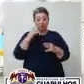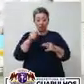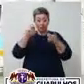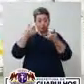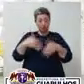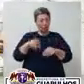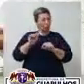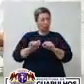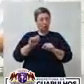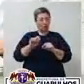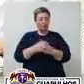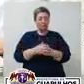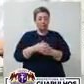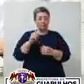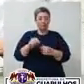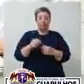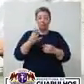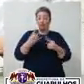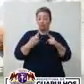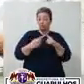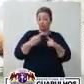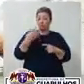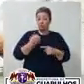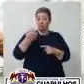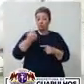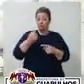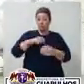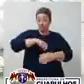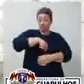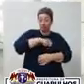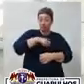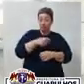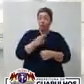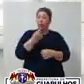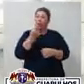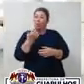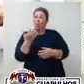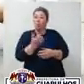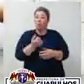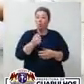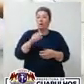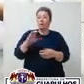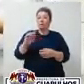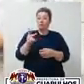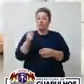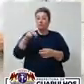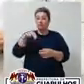Aqui, a Marulha estava me explicando o seguinte. 4 leites de panela, que ela bateu um pouquinho de chantilly.